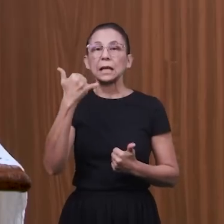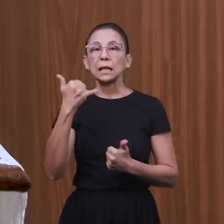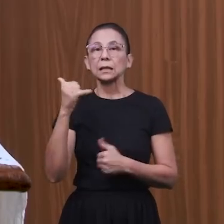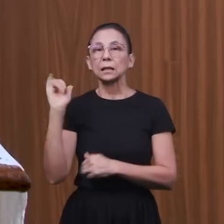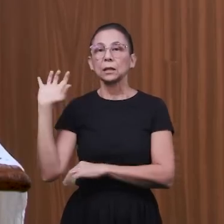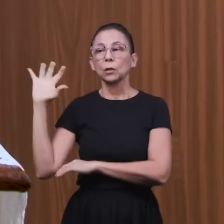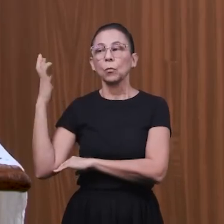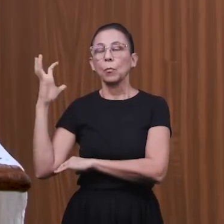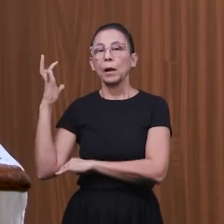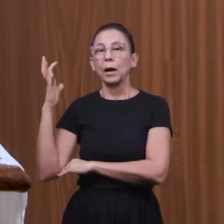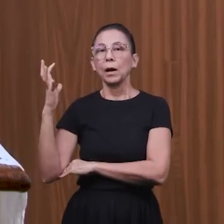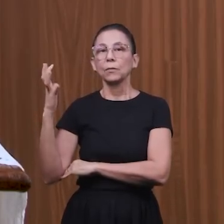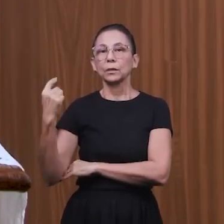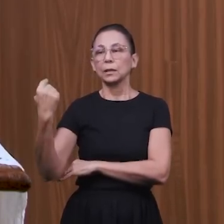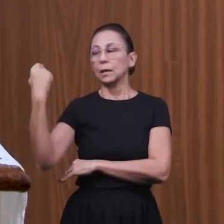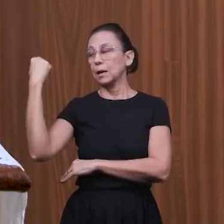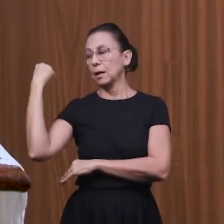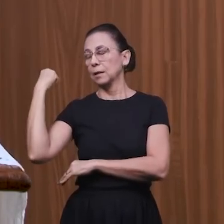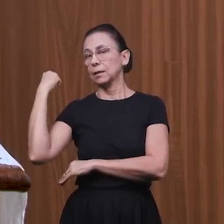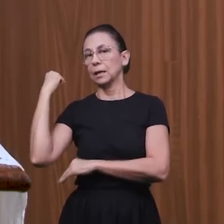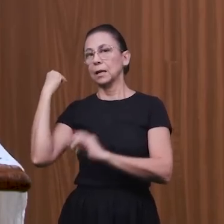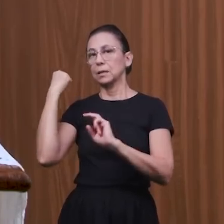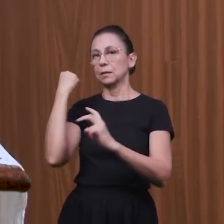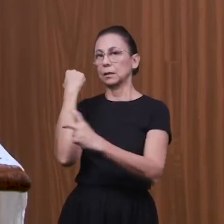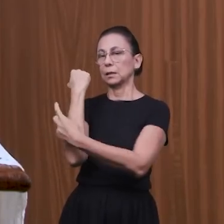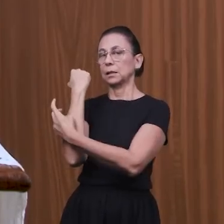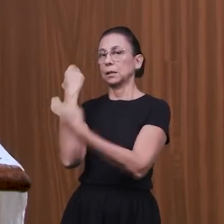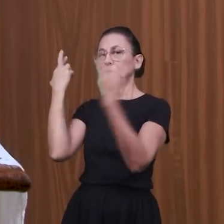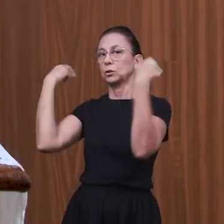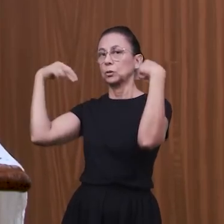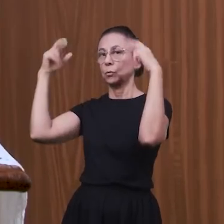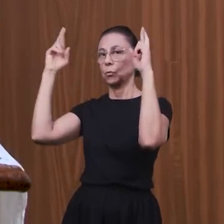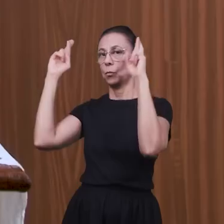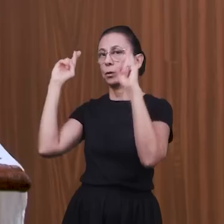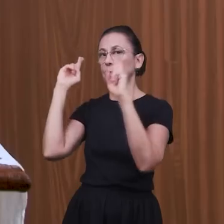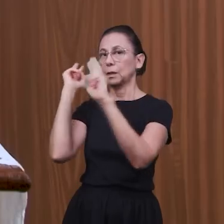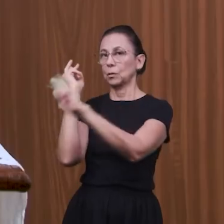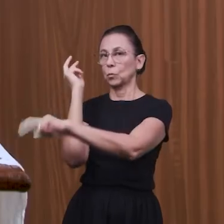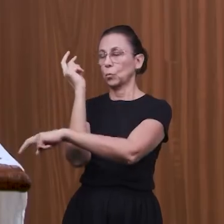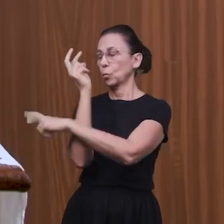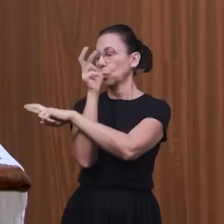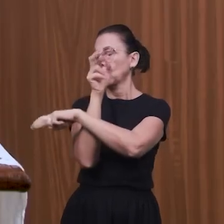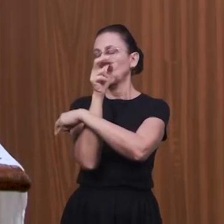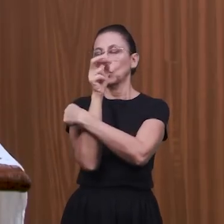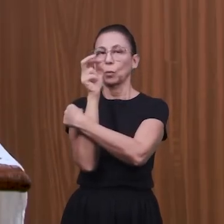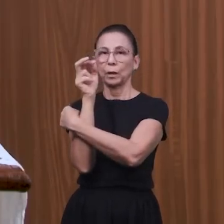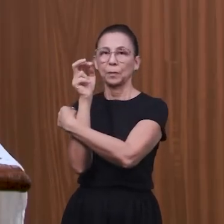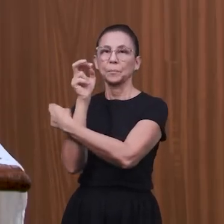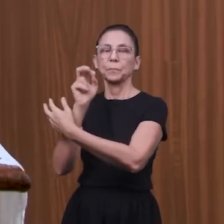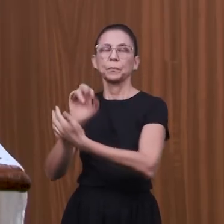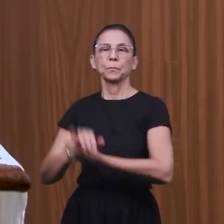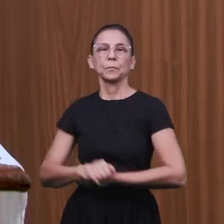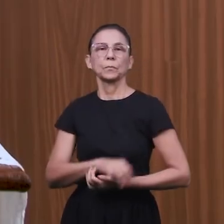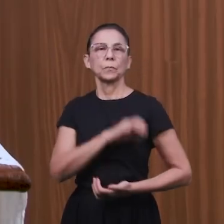a verdadeira resposta profética ao mistério glorioso, à pergunta aonde está o